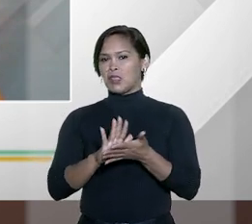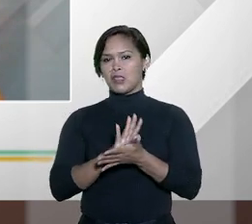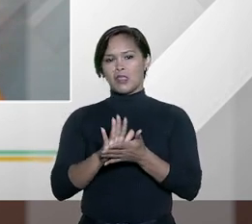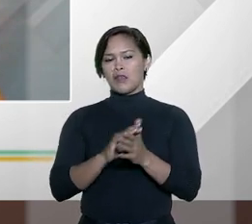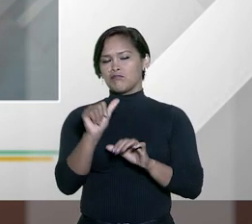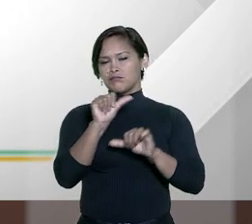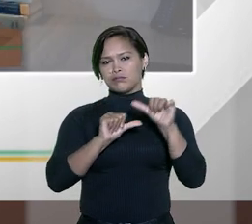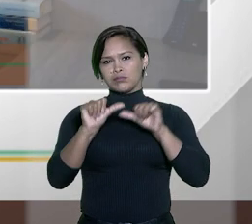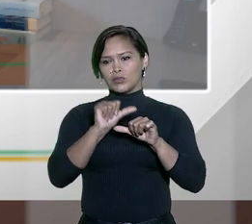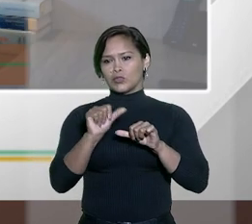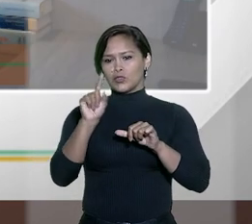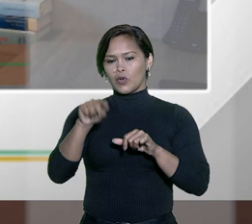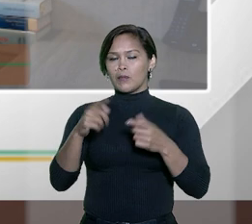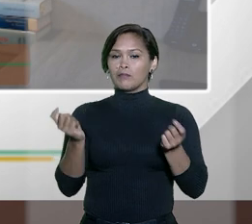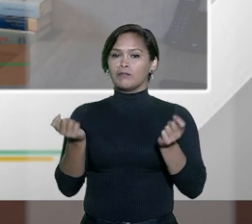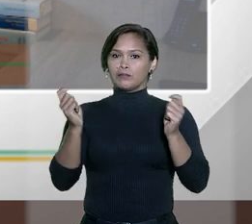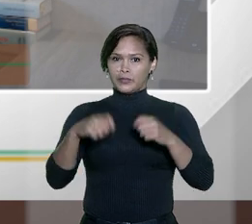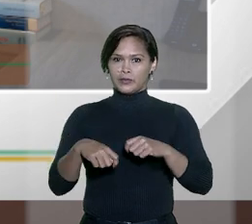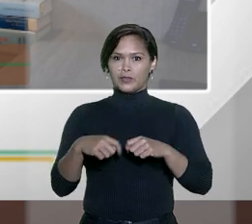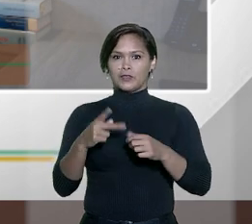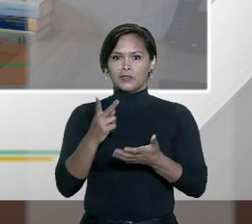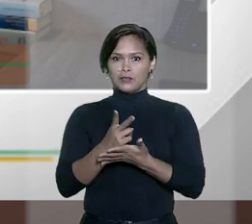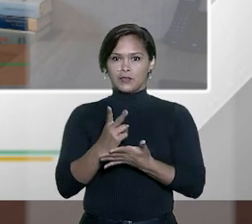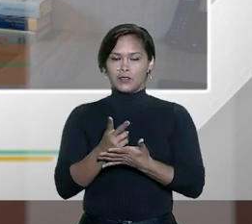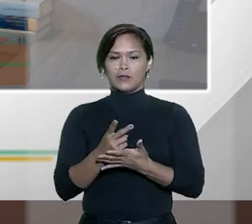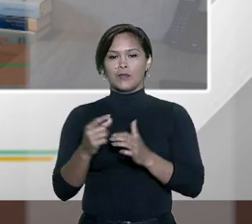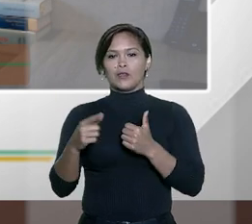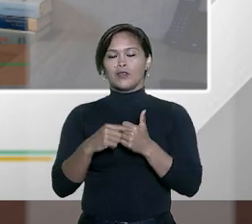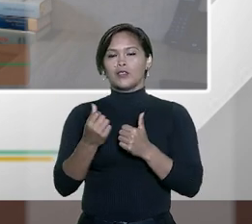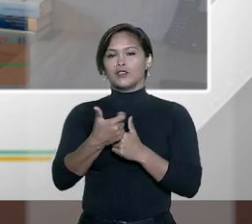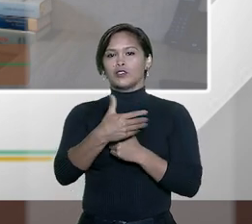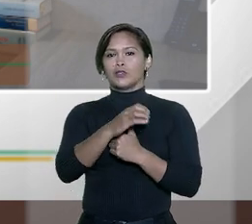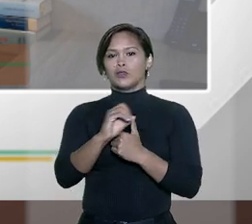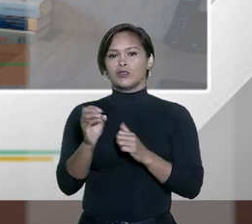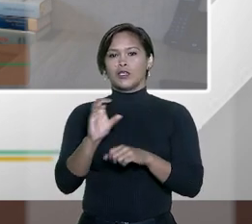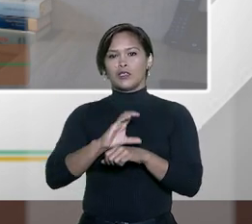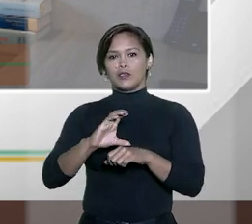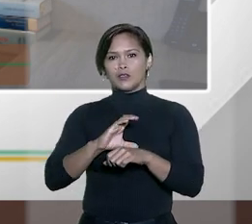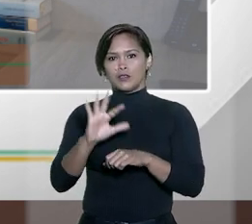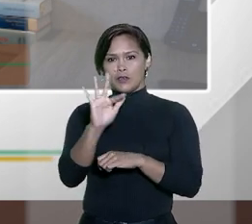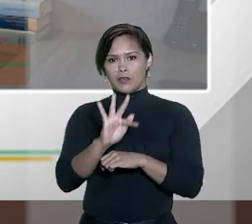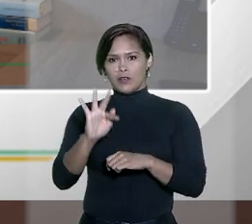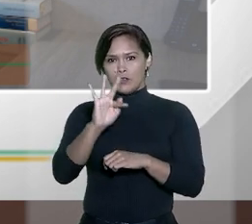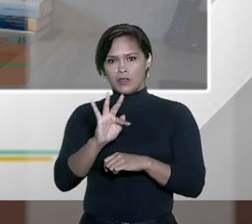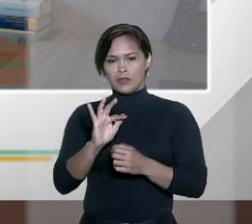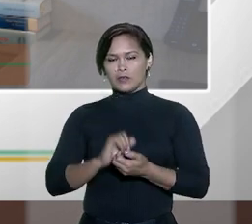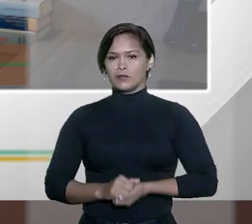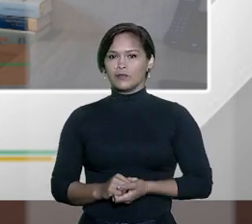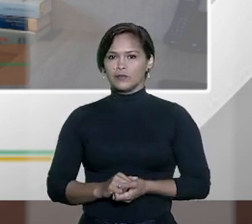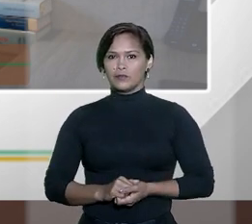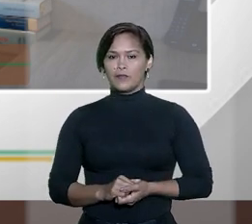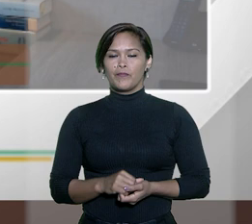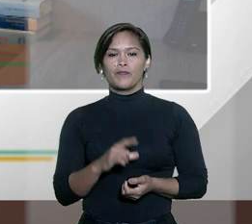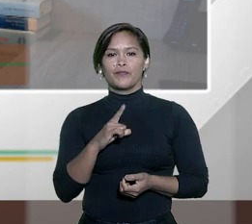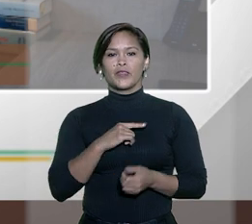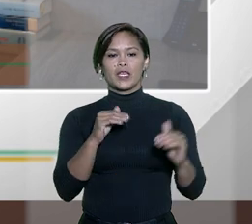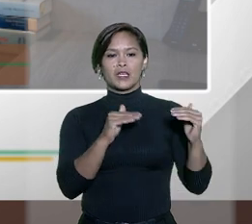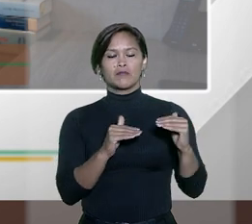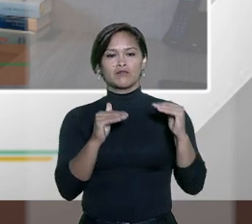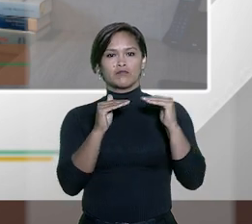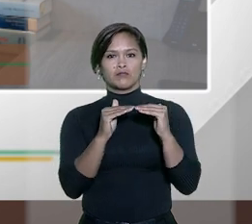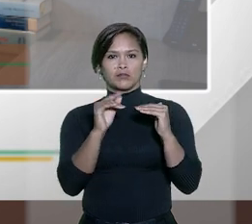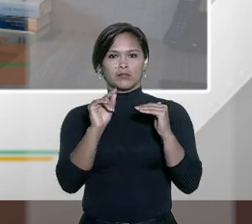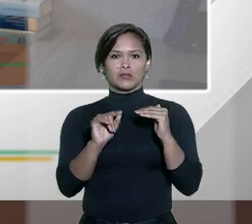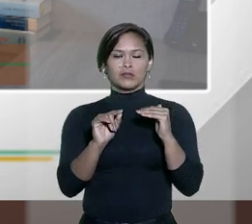nenhum tipo de alteração, né? Então é permitido lá pelo artigo 100 da Constituição Federal. Tem lá